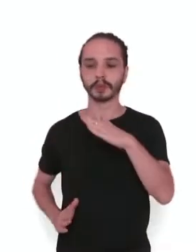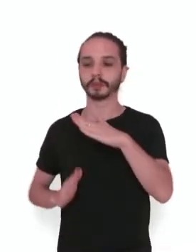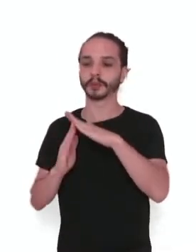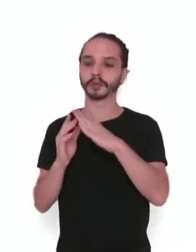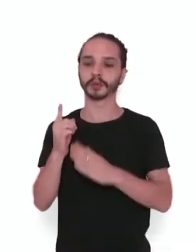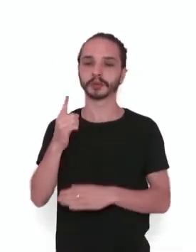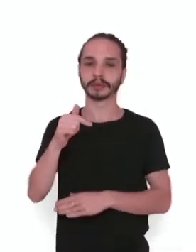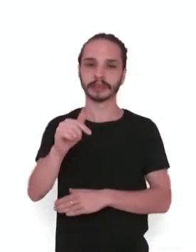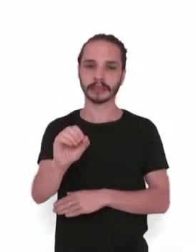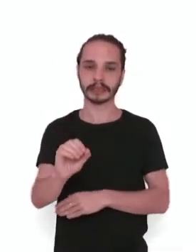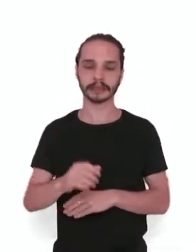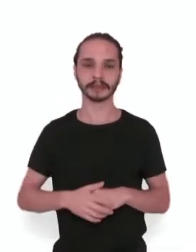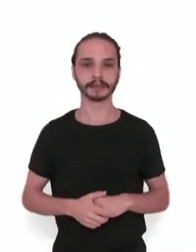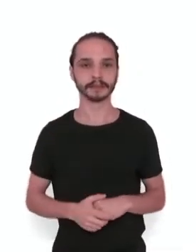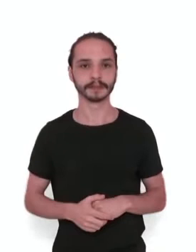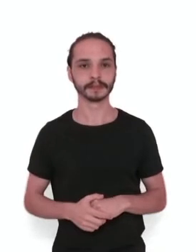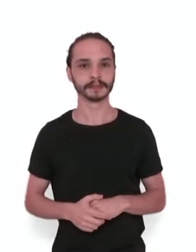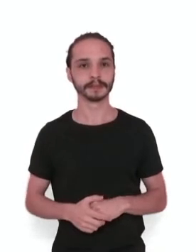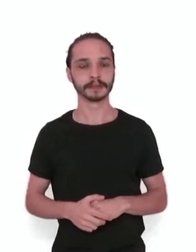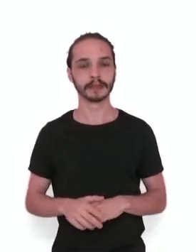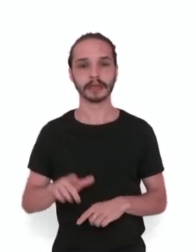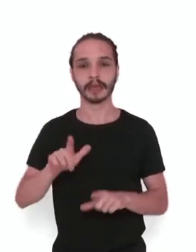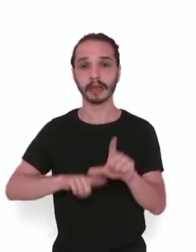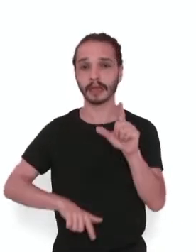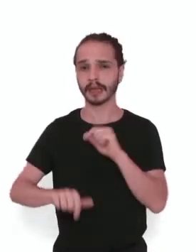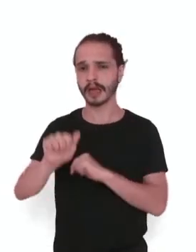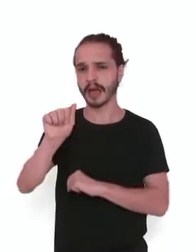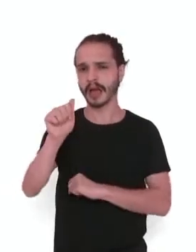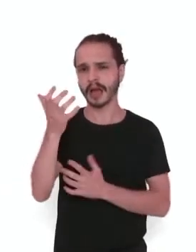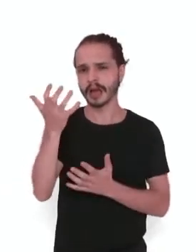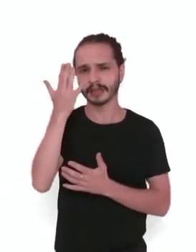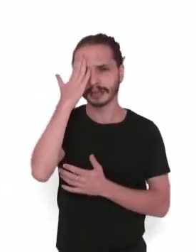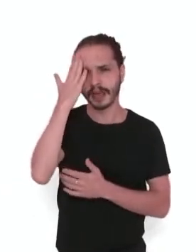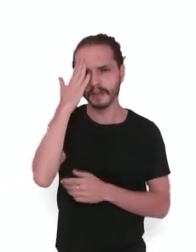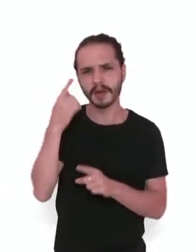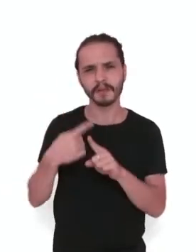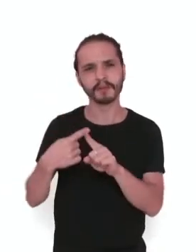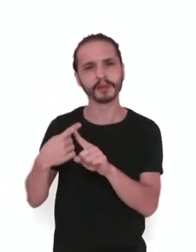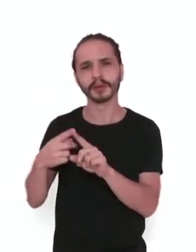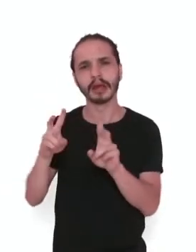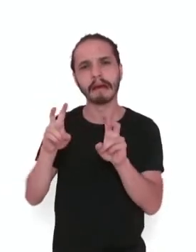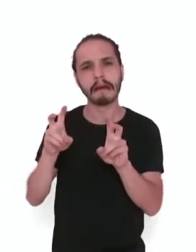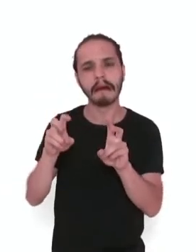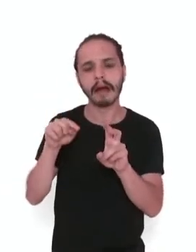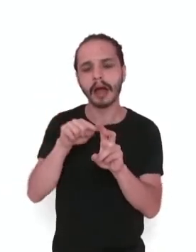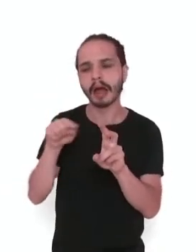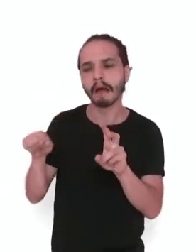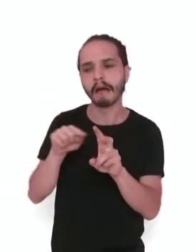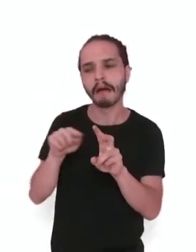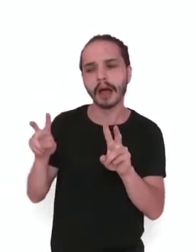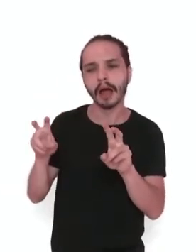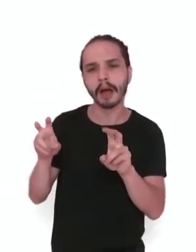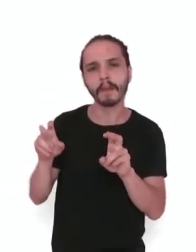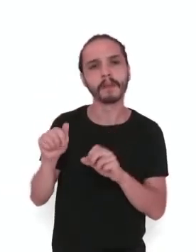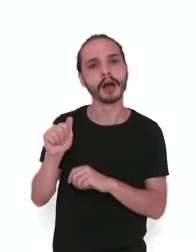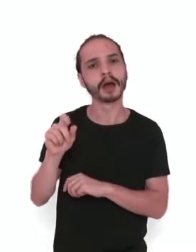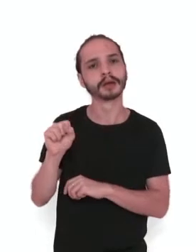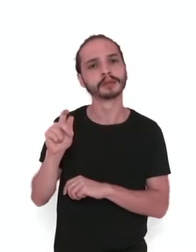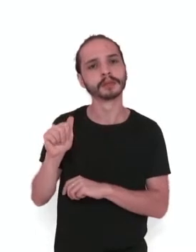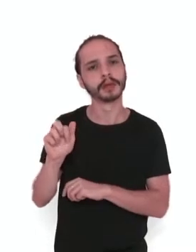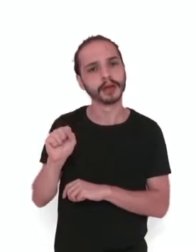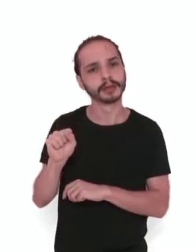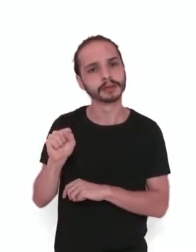m. Na letra A, eu quero saber por que esse trecho está entre aspas. Na letra B, se é